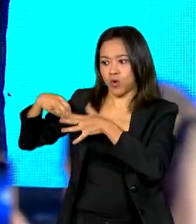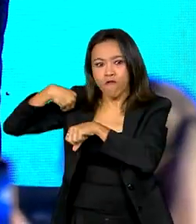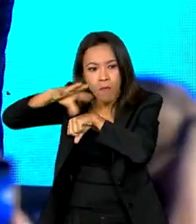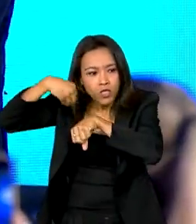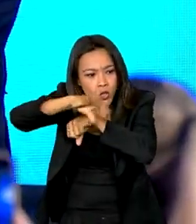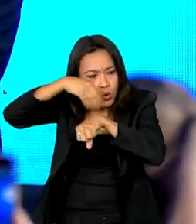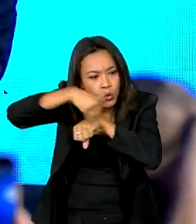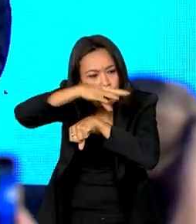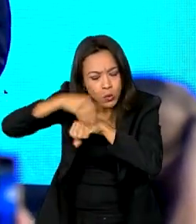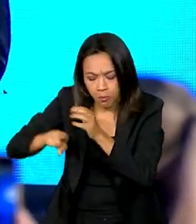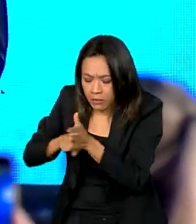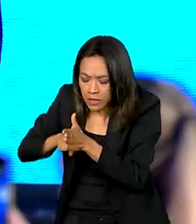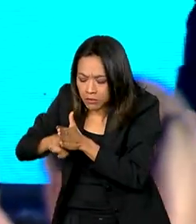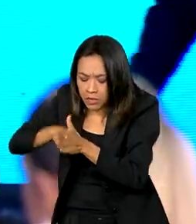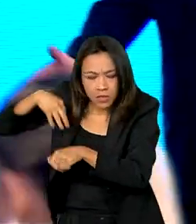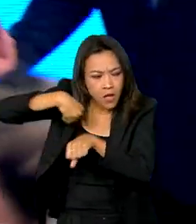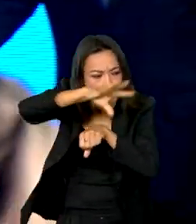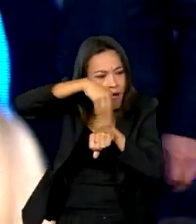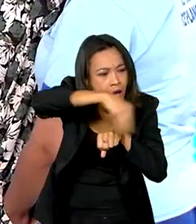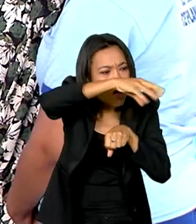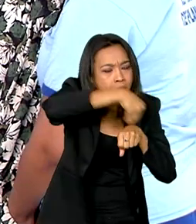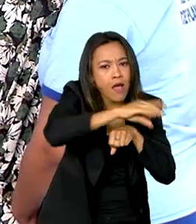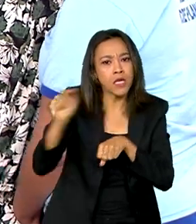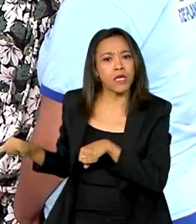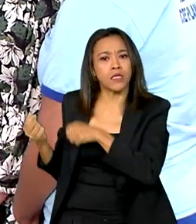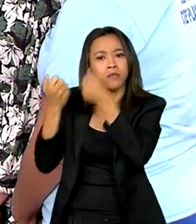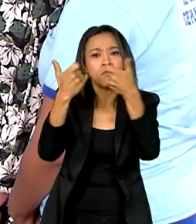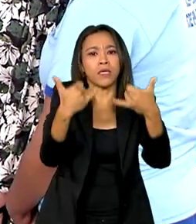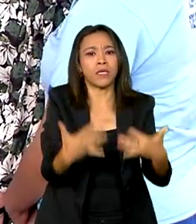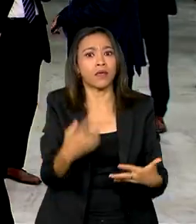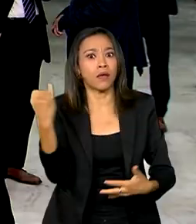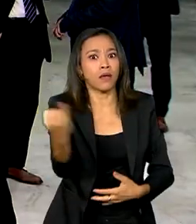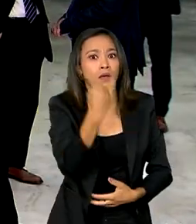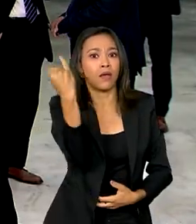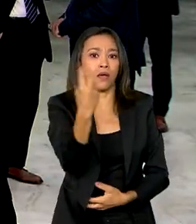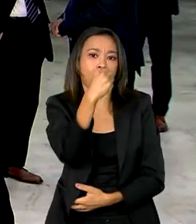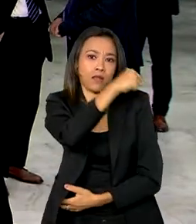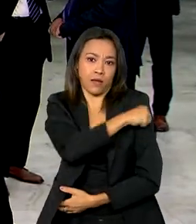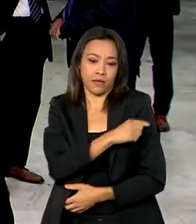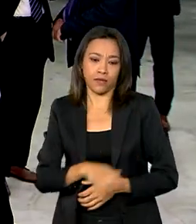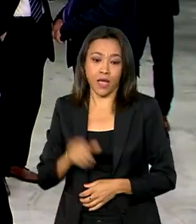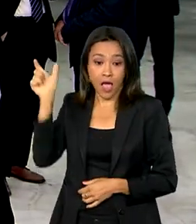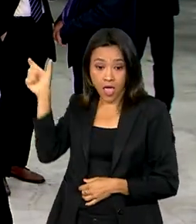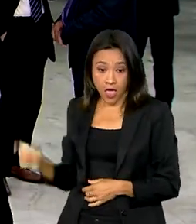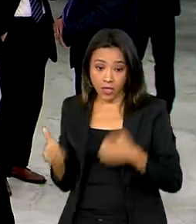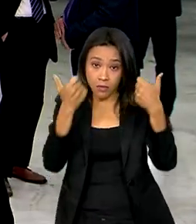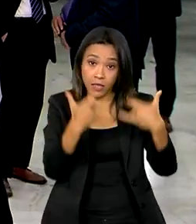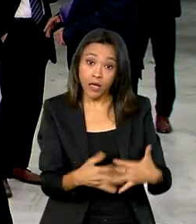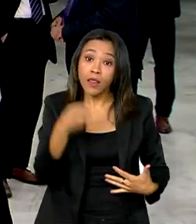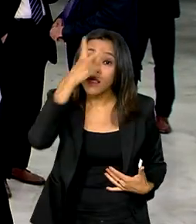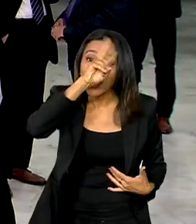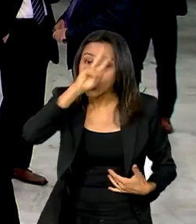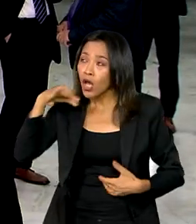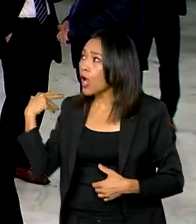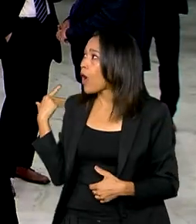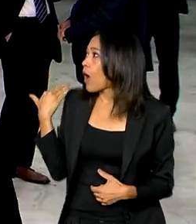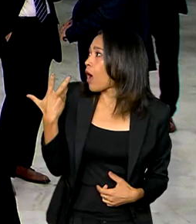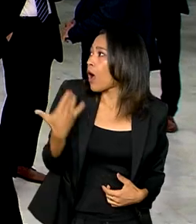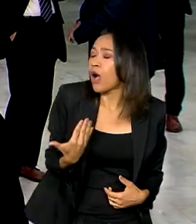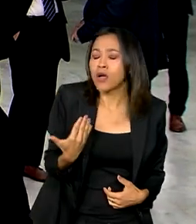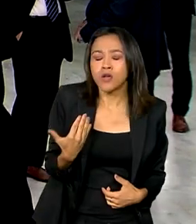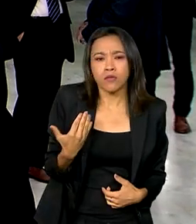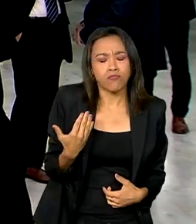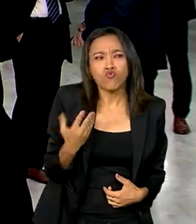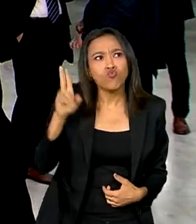informações científicas e falando sobre a importância da vacina. Na história da humanidade, a gente nunca teve uma vacina desenvolvida tão